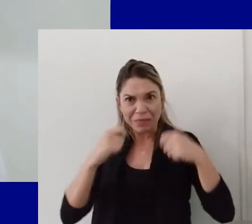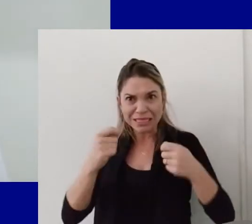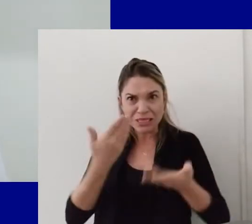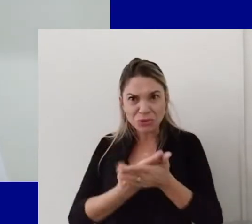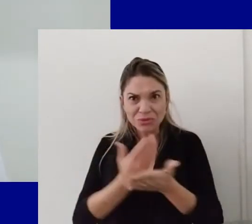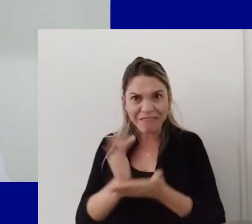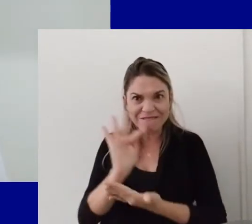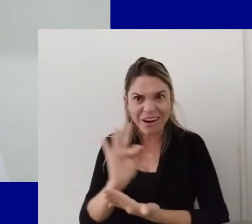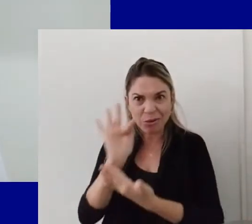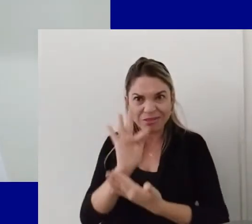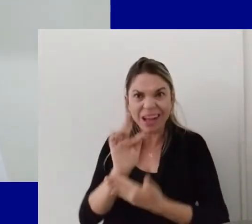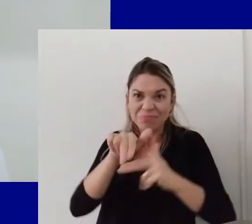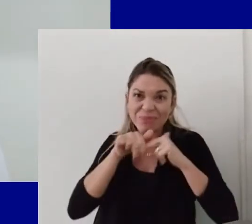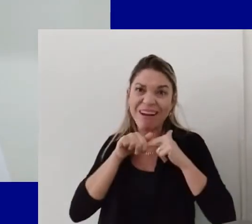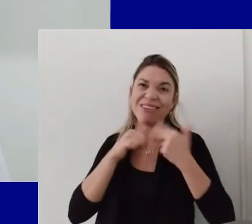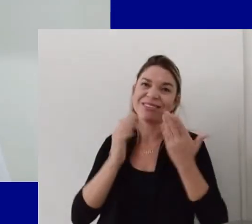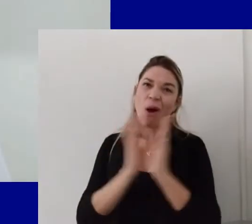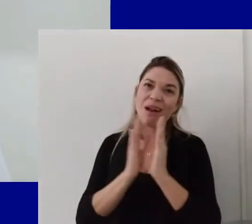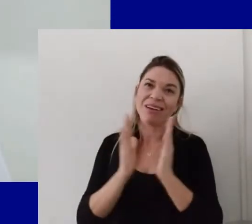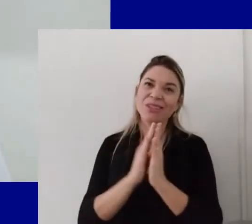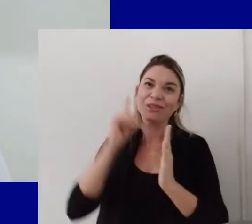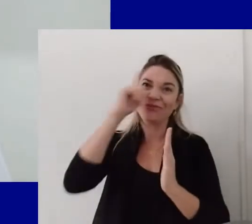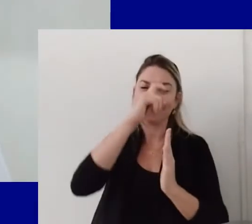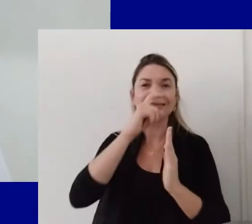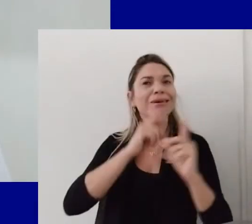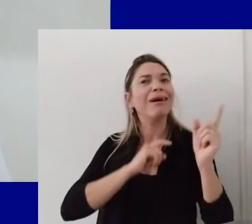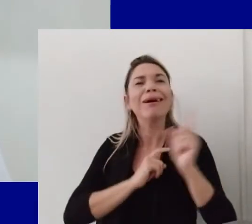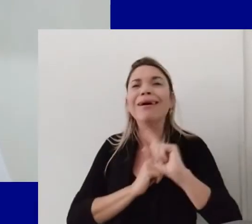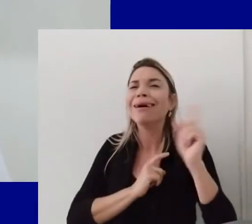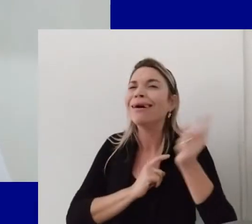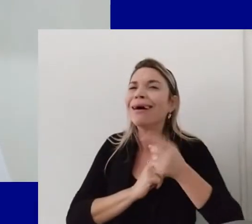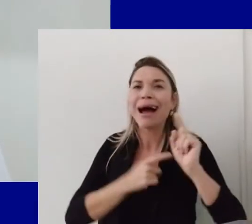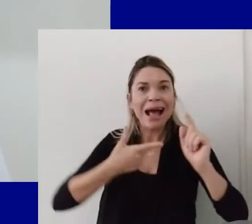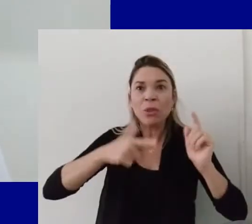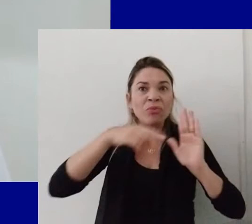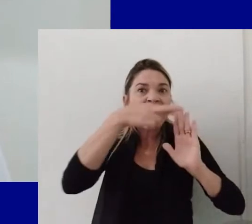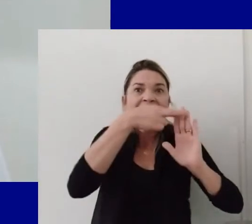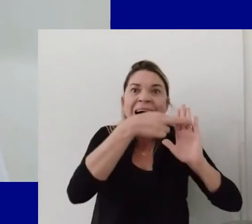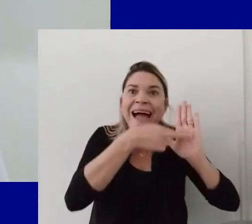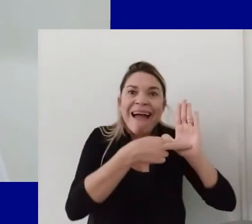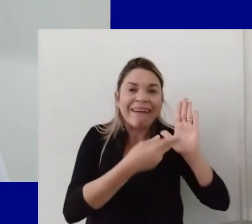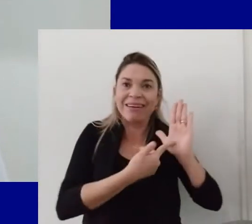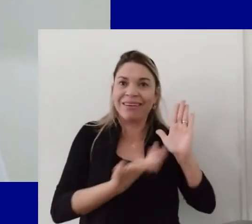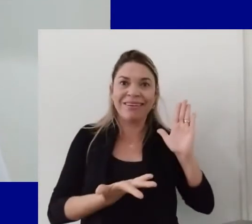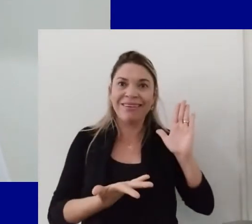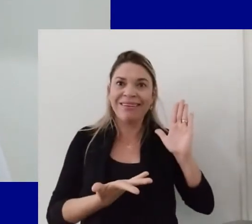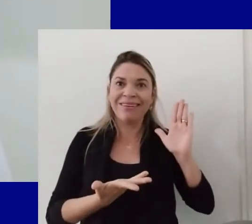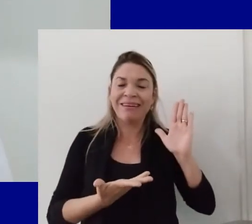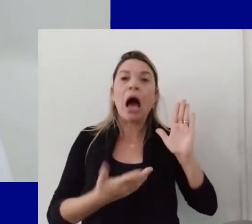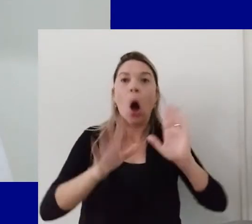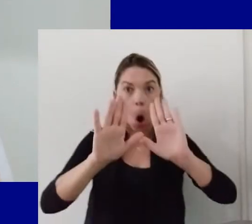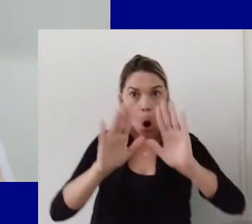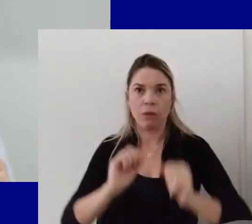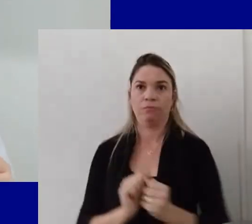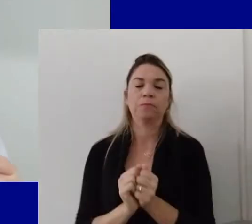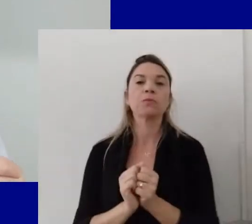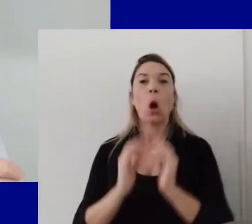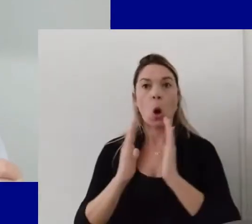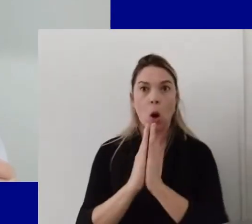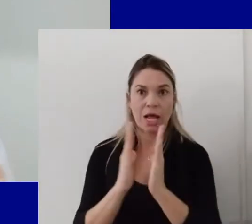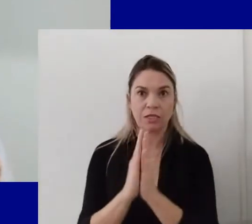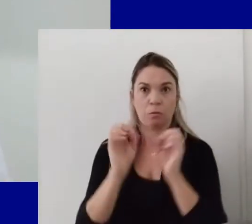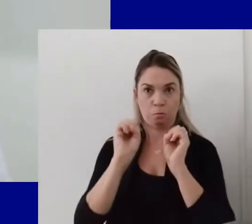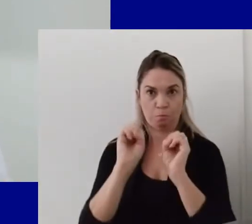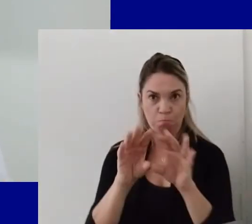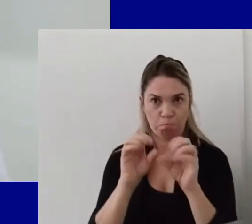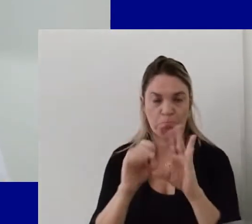definida para a oração. Você não precisa começar com uma introdução, desenvolvimento e conclusão. Não existem fórmulas